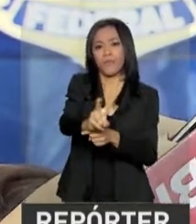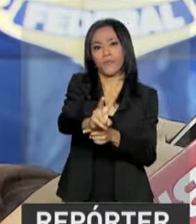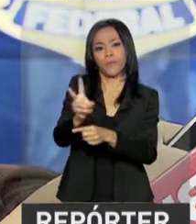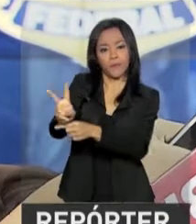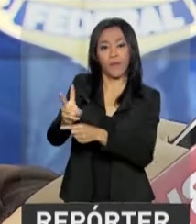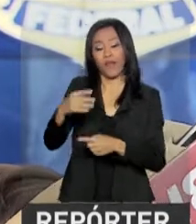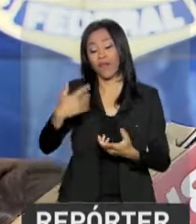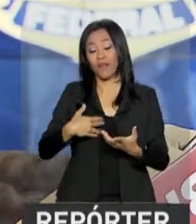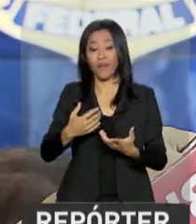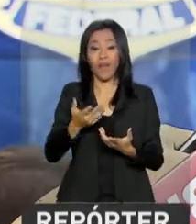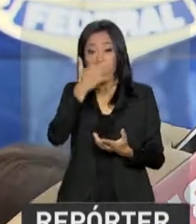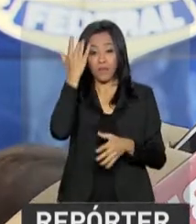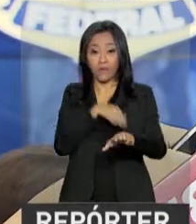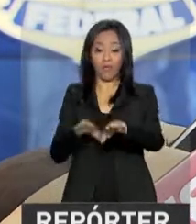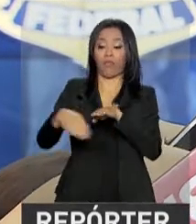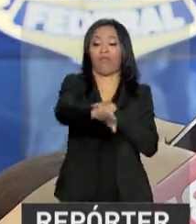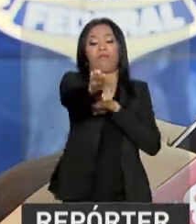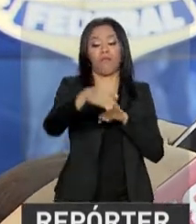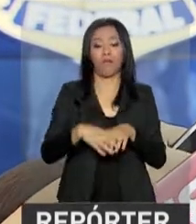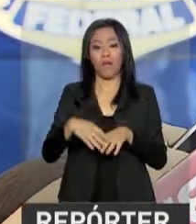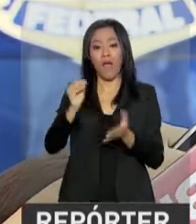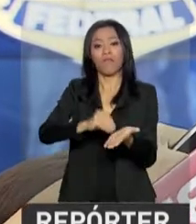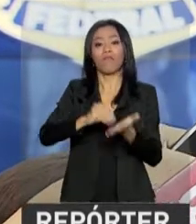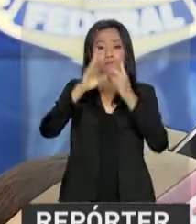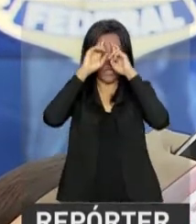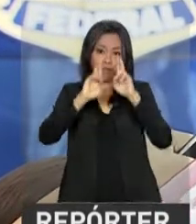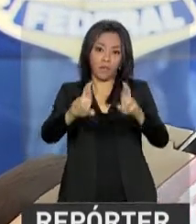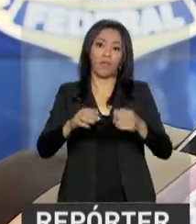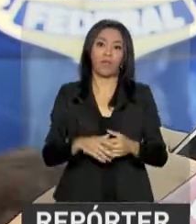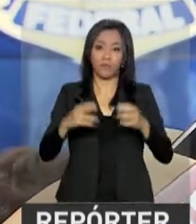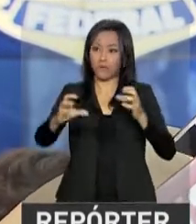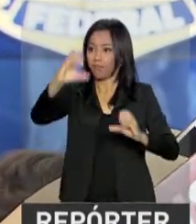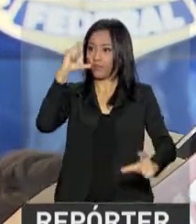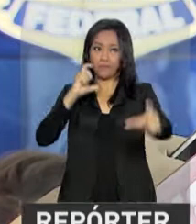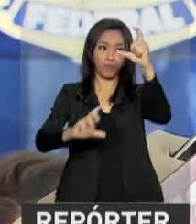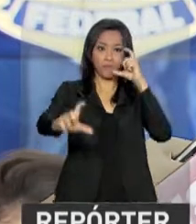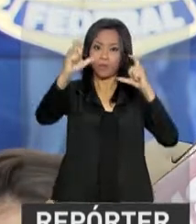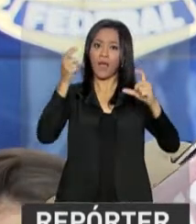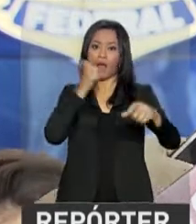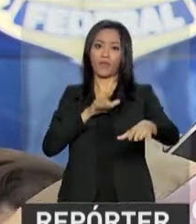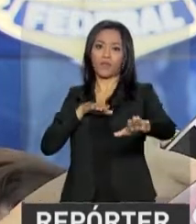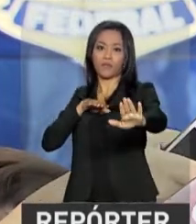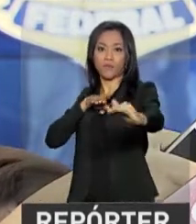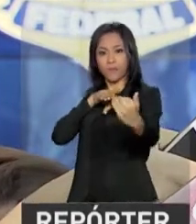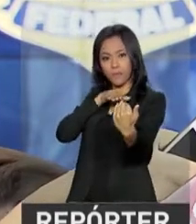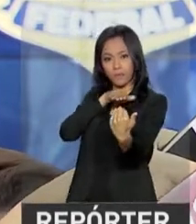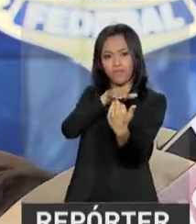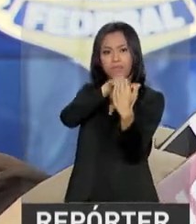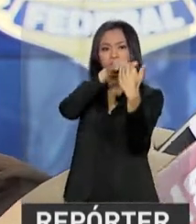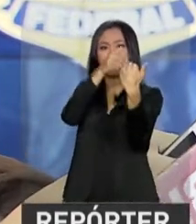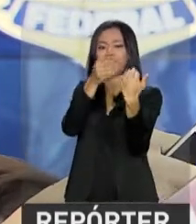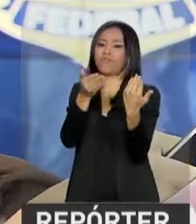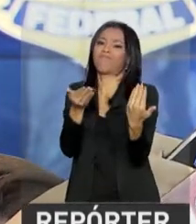falta de atenção o desrespeito à sinalização provocando a colisão frontal a um